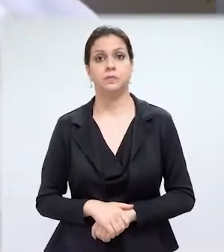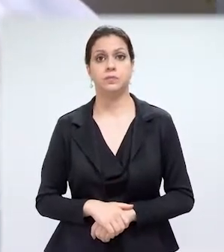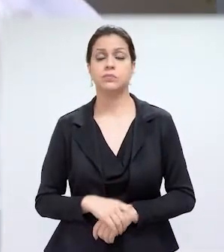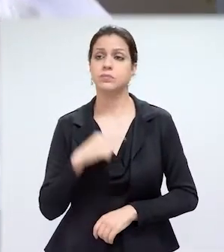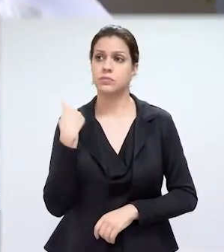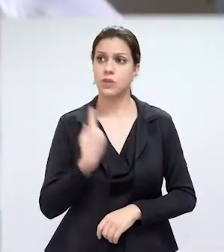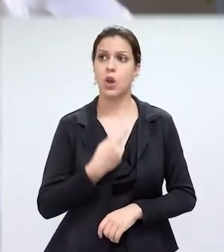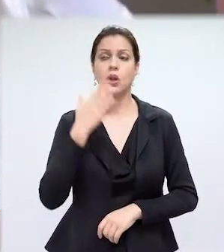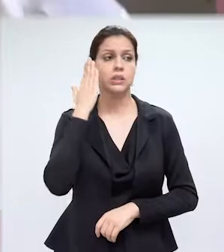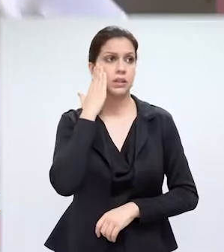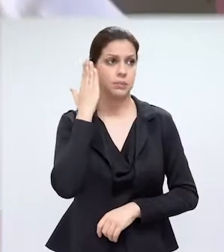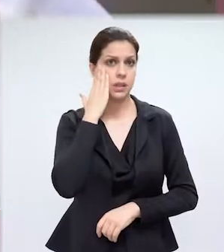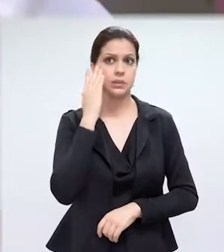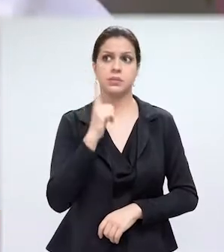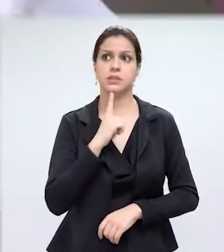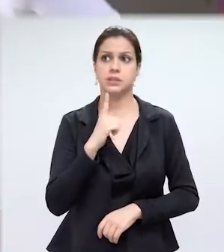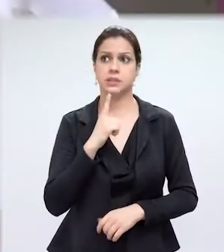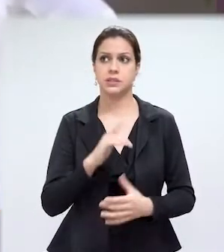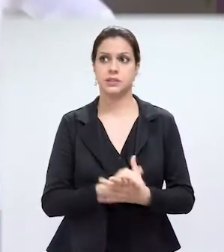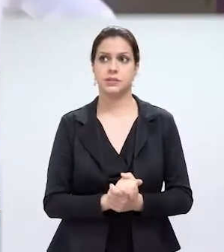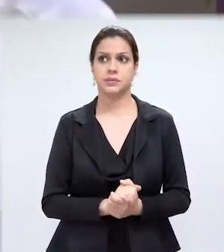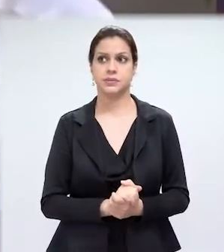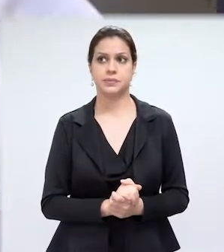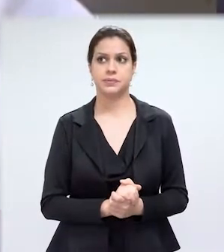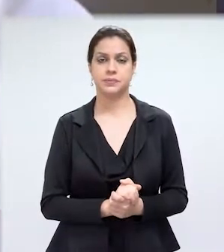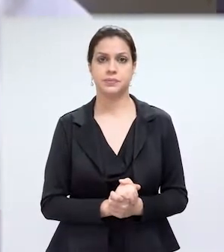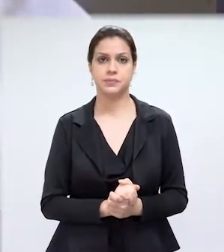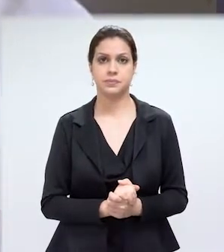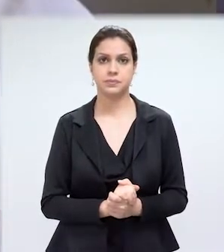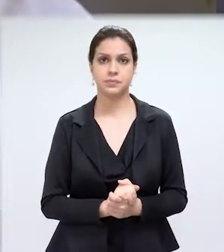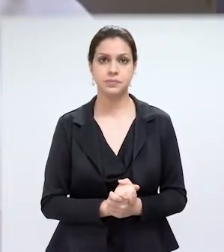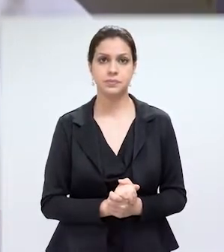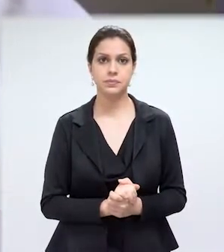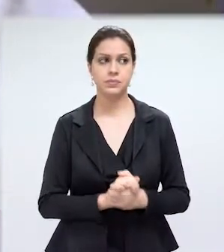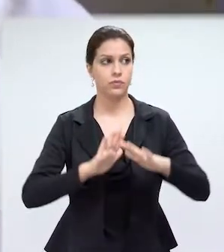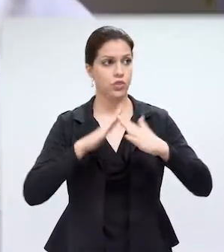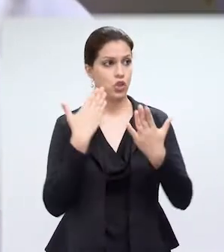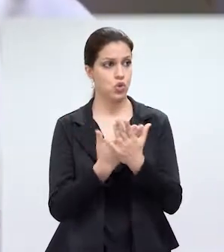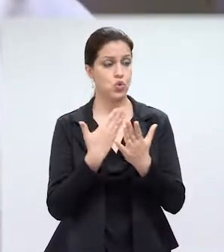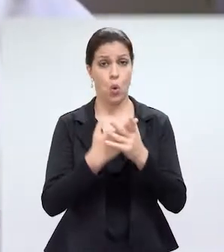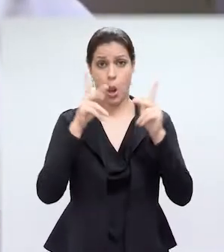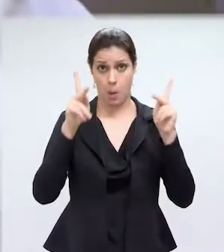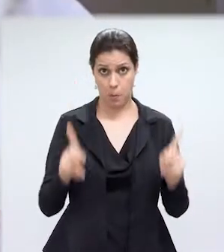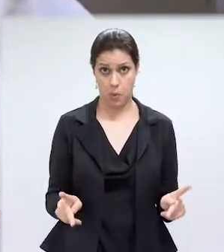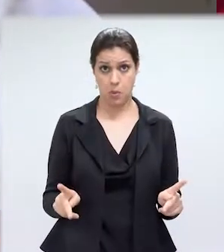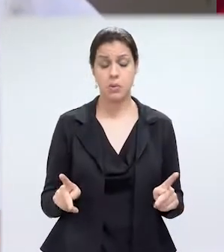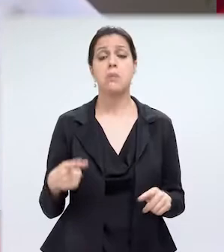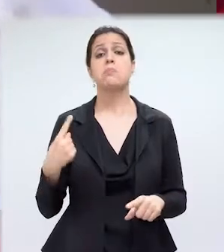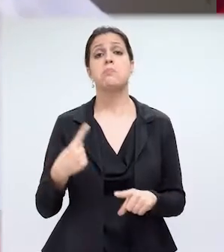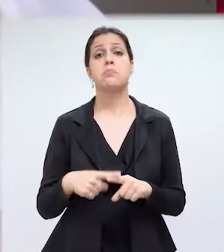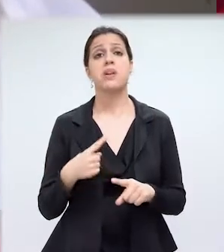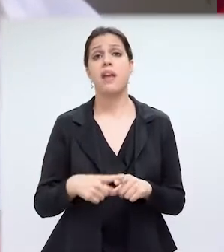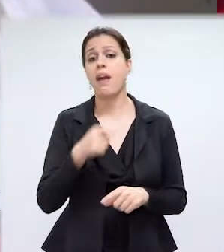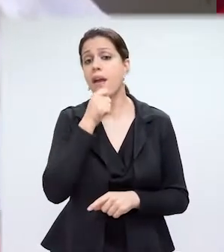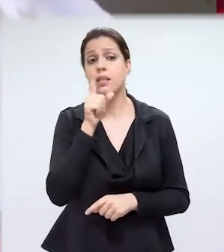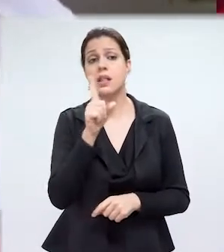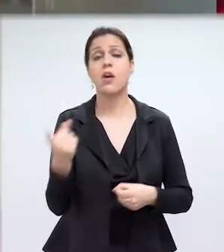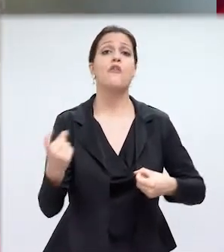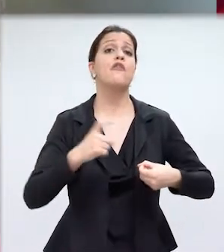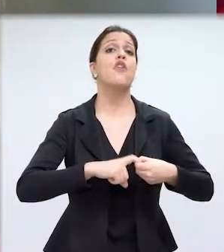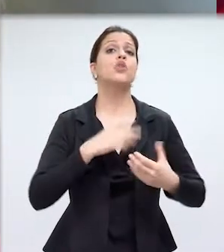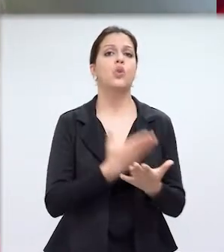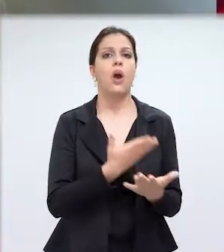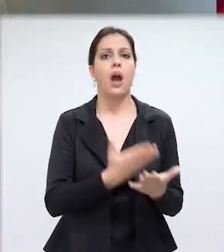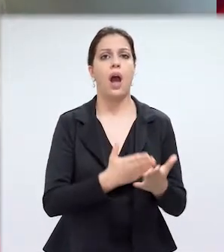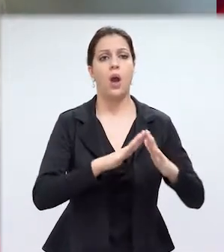fazer, com tanta carência que nós sabemos que existe nas escolas públicas.